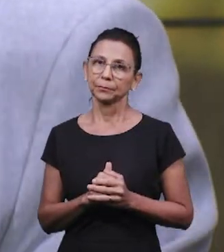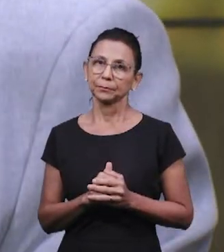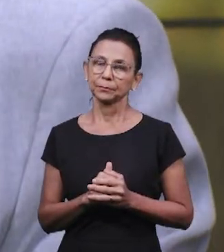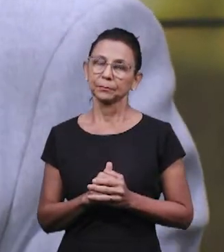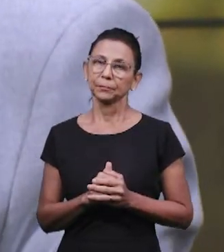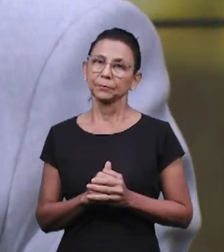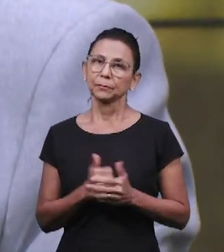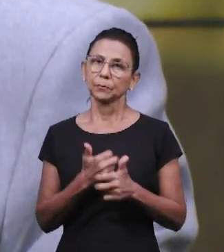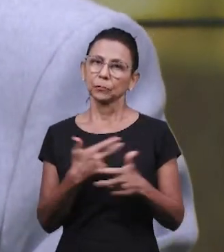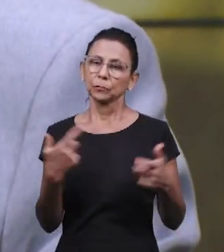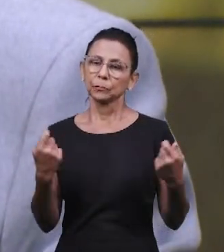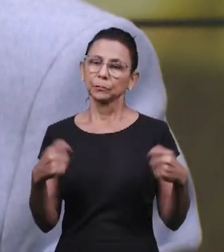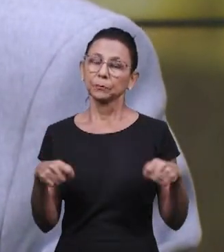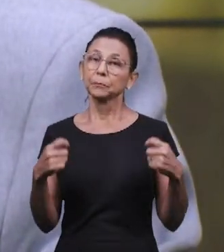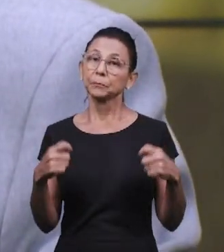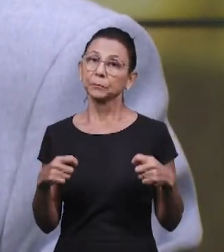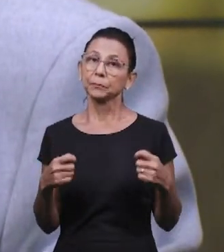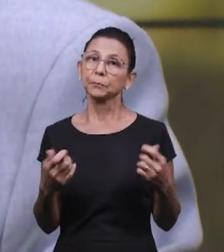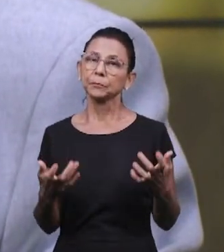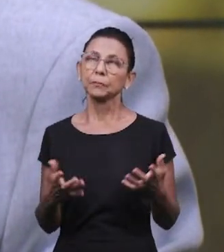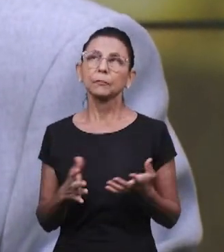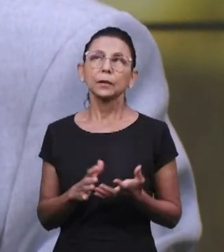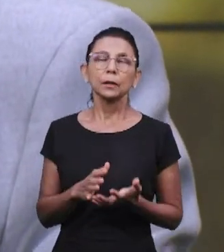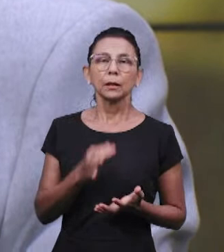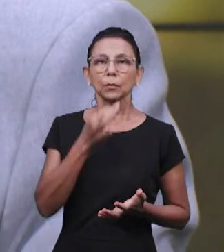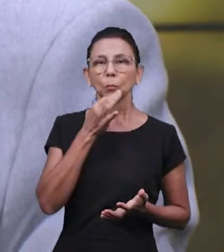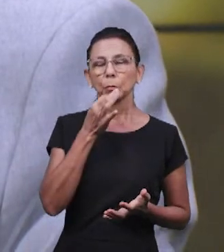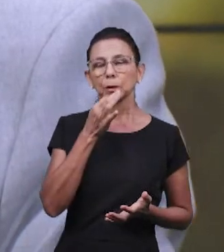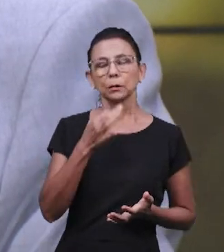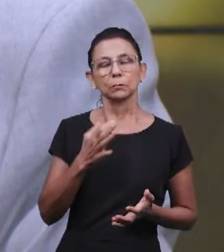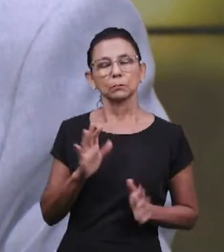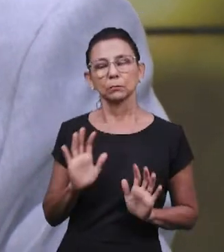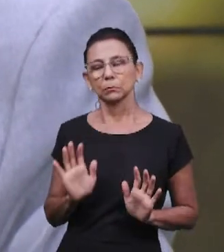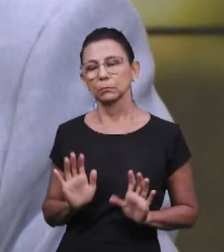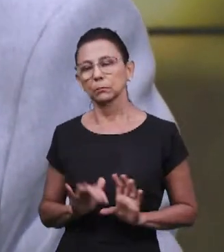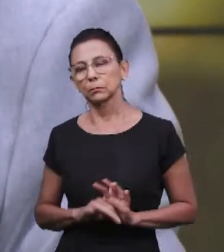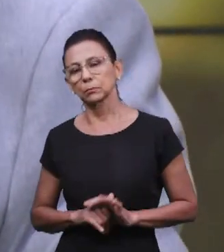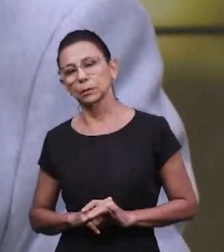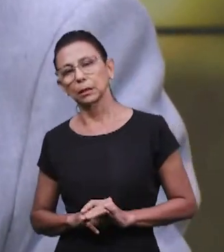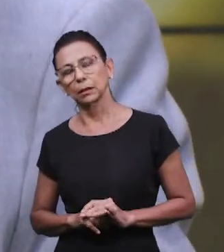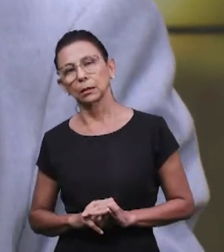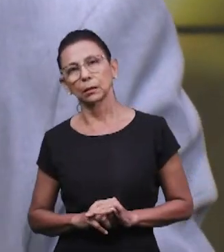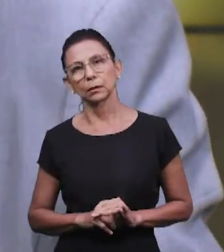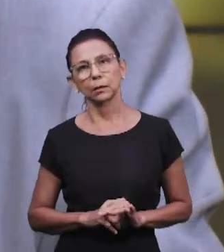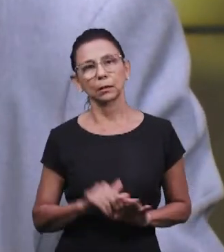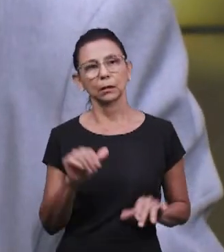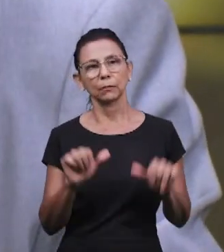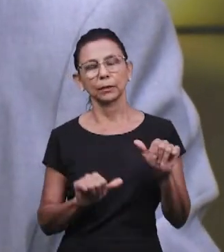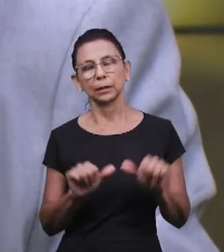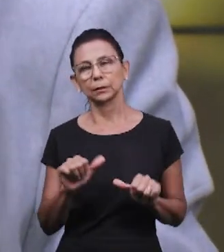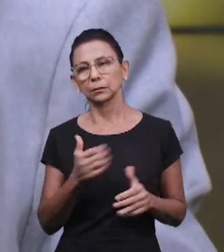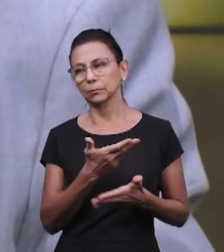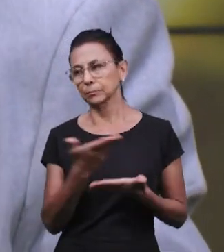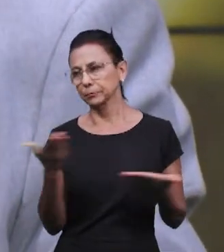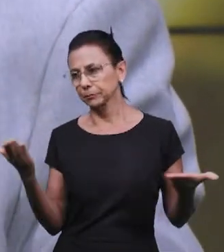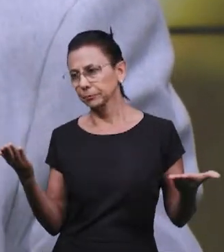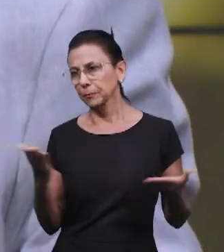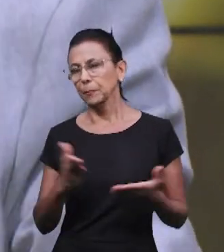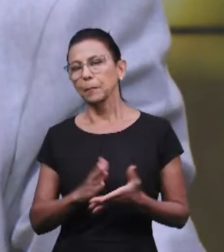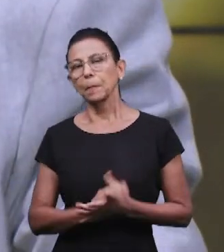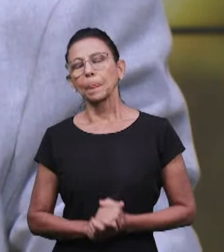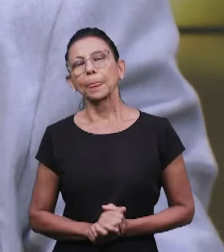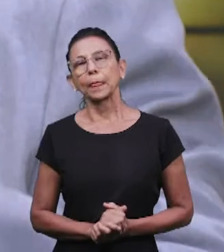Tá? Isso não é feito, na minha opinião, e aqui eu coloco, né, sob a avaliação de vocês, isso não é